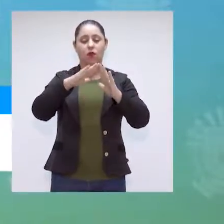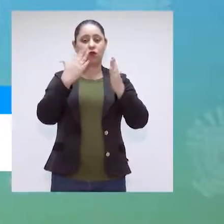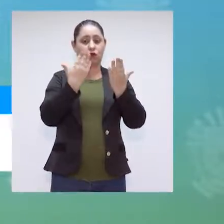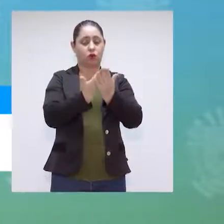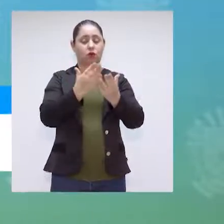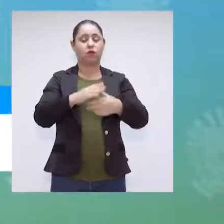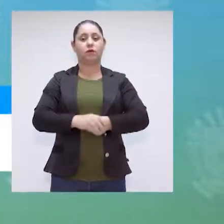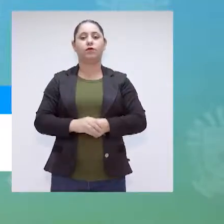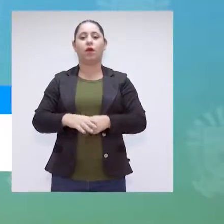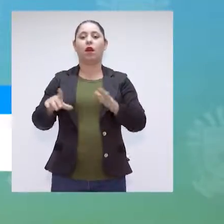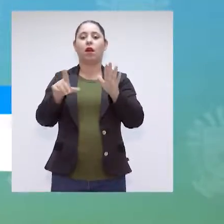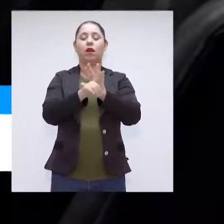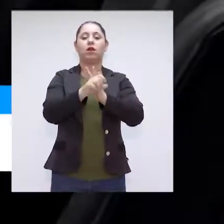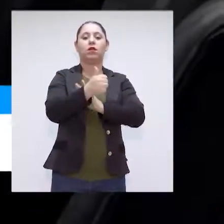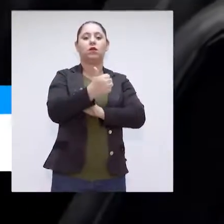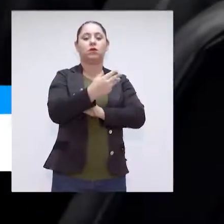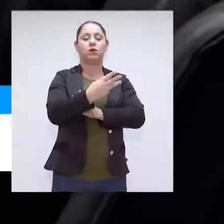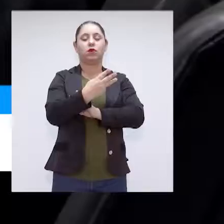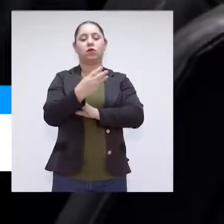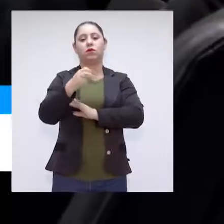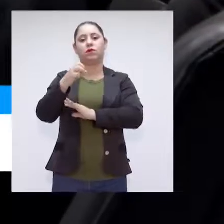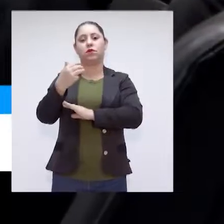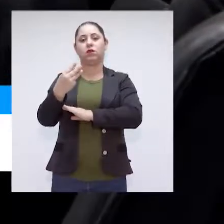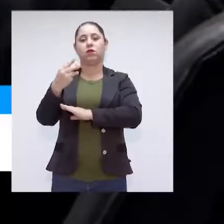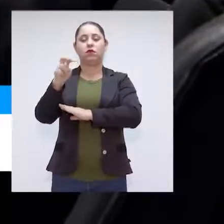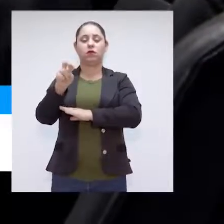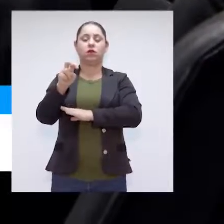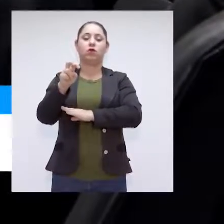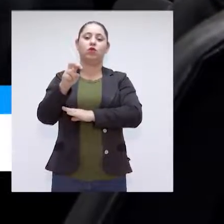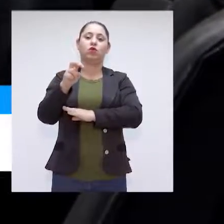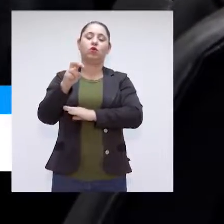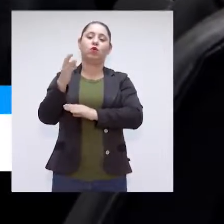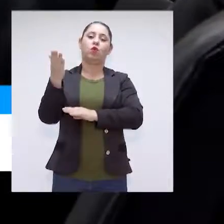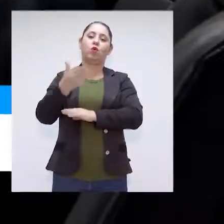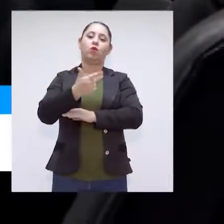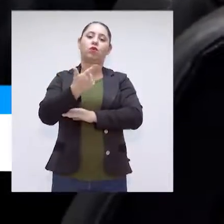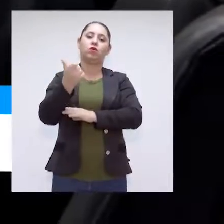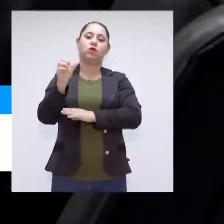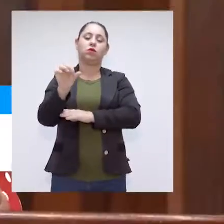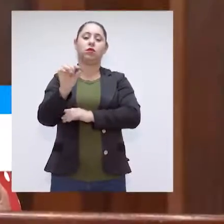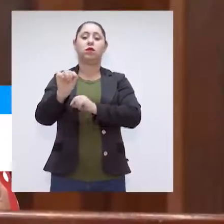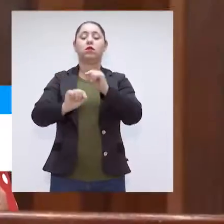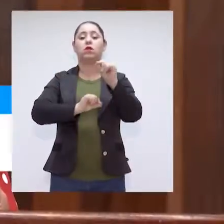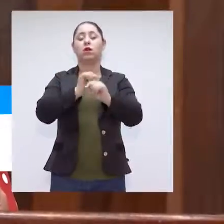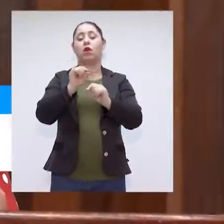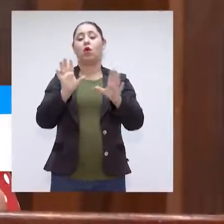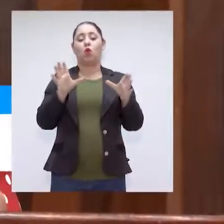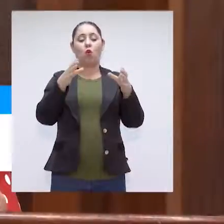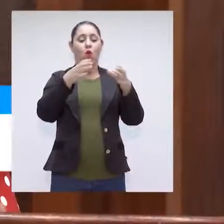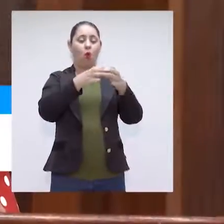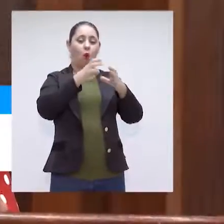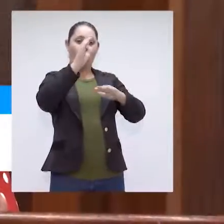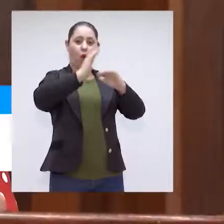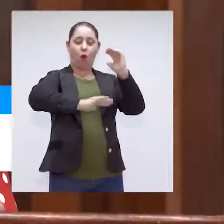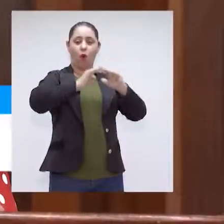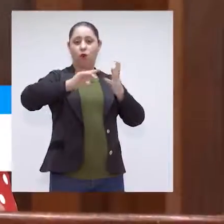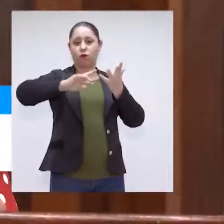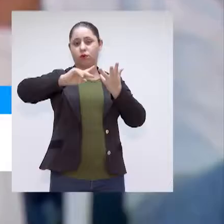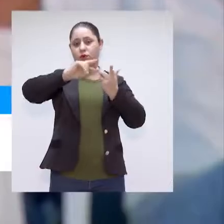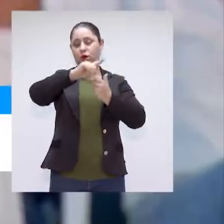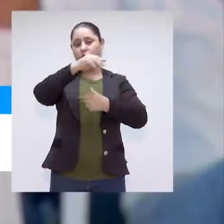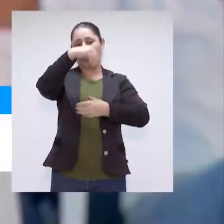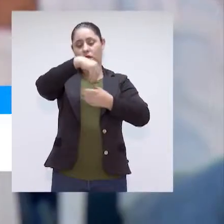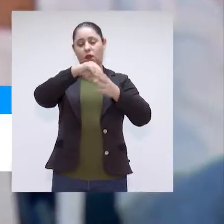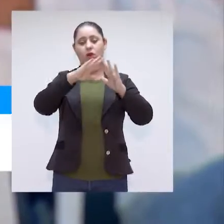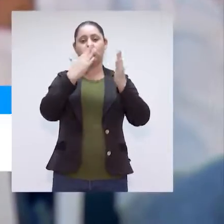vezes nós temos nas escolas. A Lei 13.935 de 2019 dispõe que essa equipe